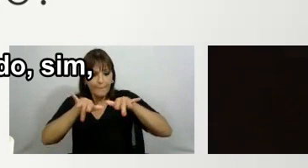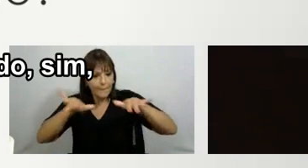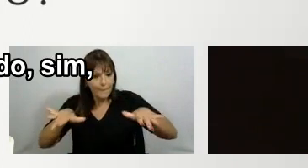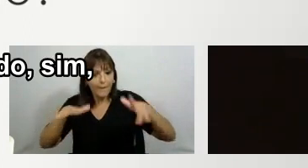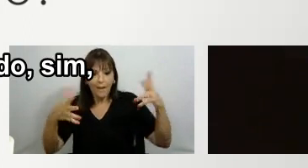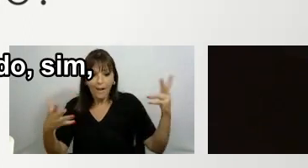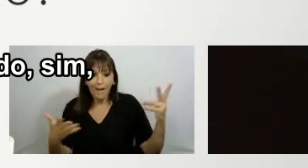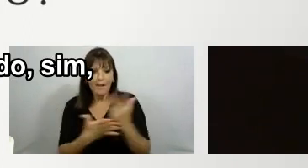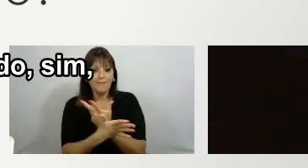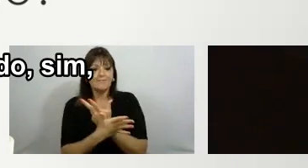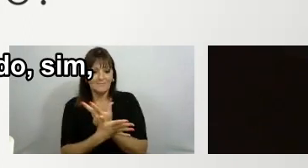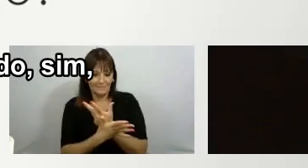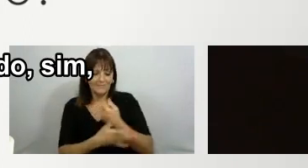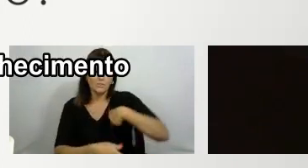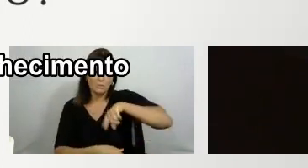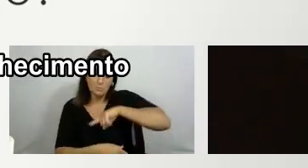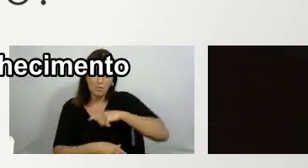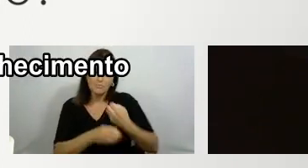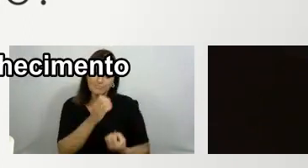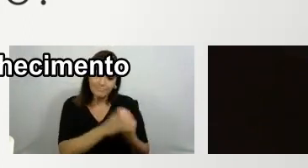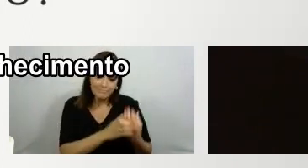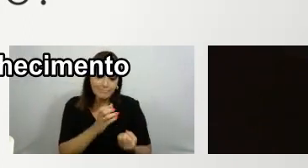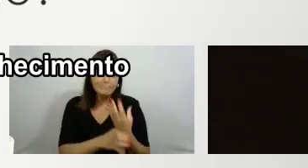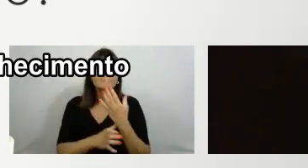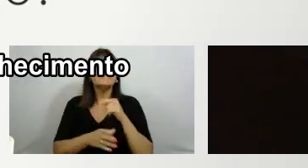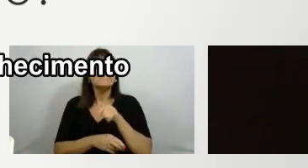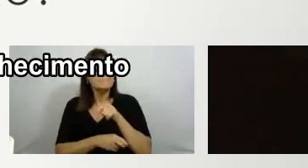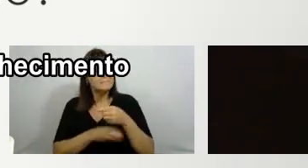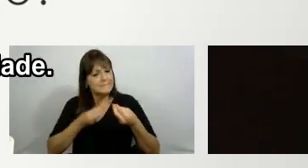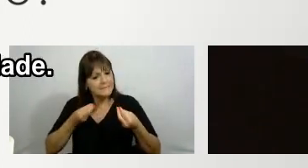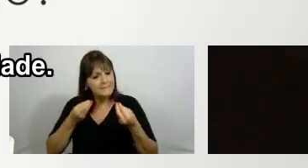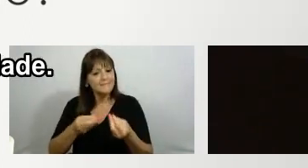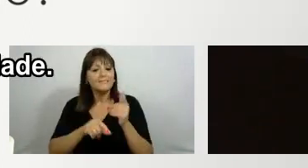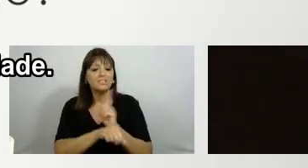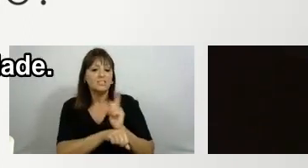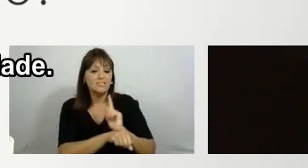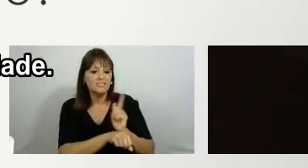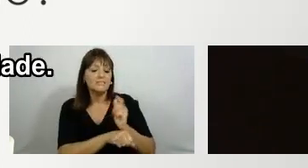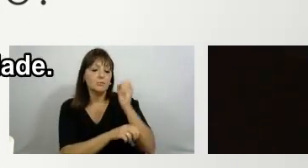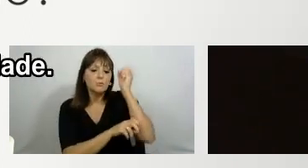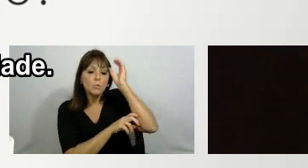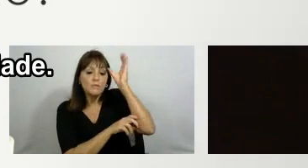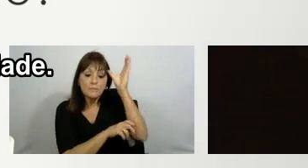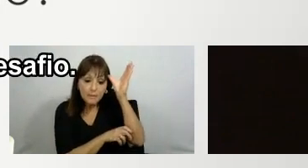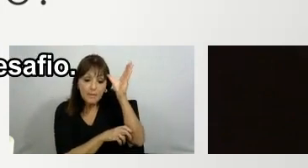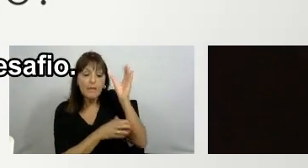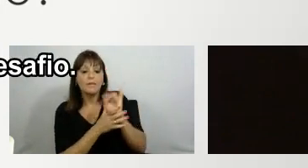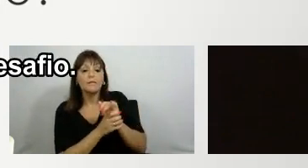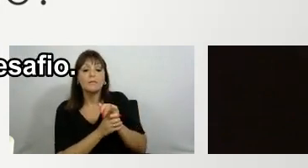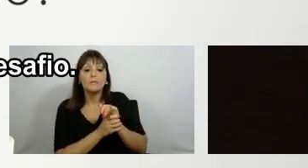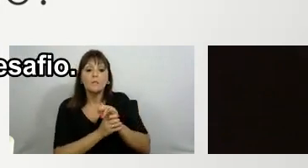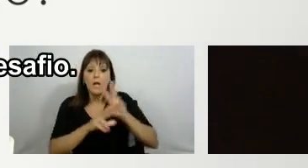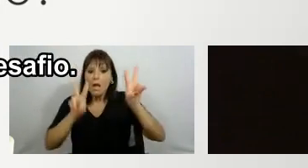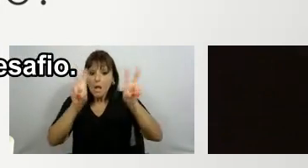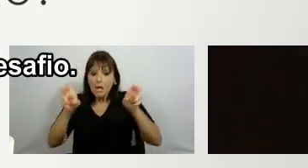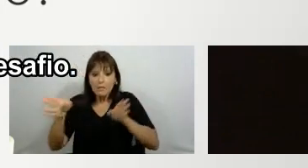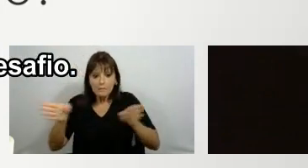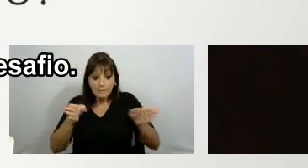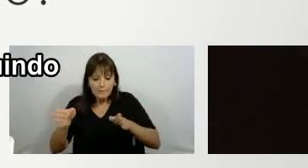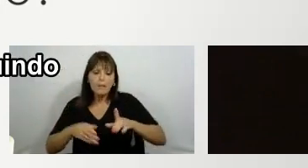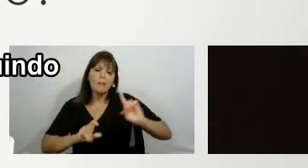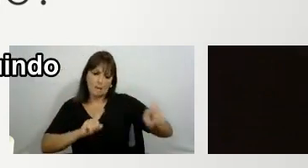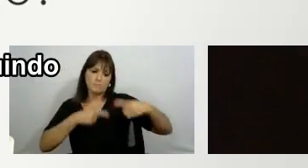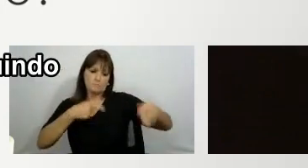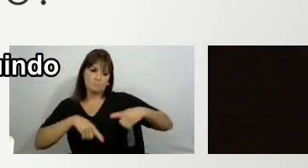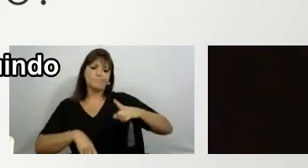a gente está produzindo, sim, entregando uma gestão do conhecimento com relação à acessibilidade. Tem desafio? Tem muito